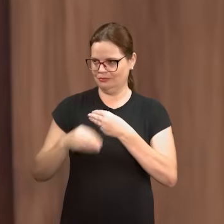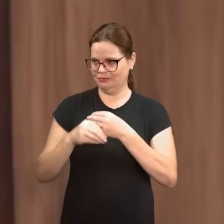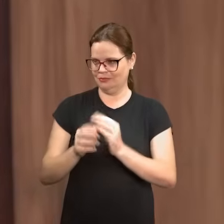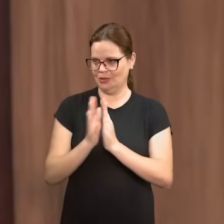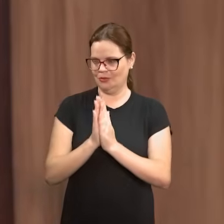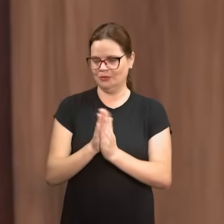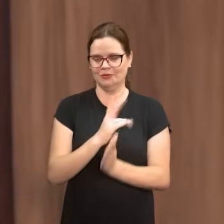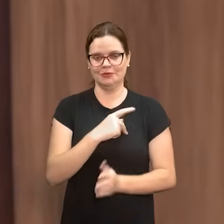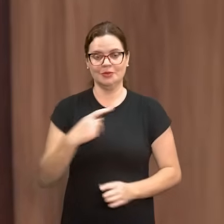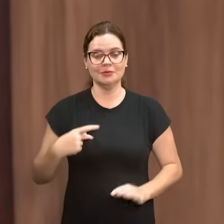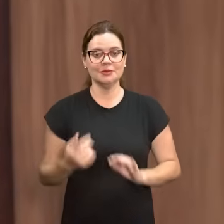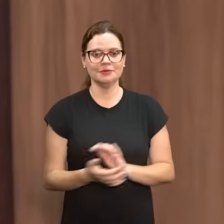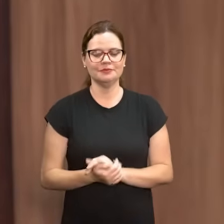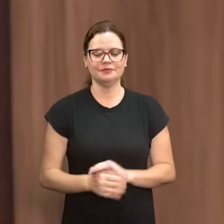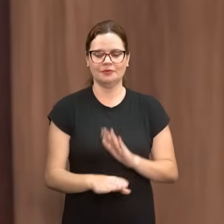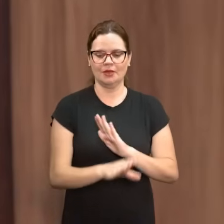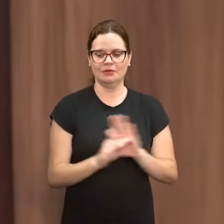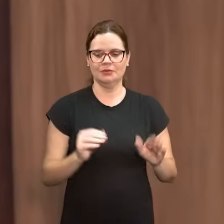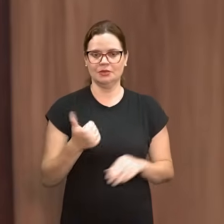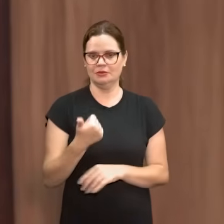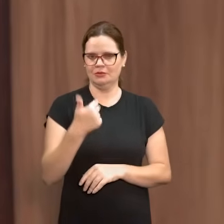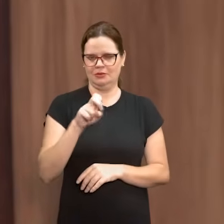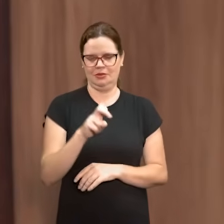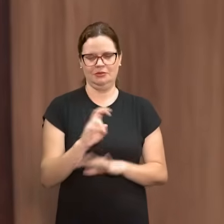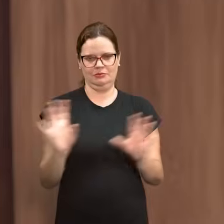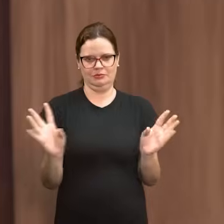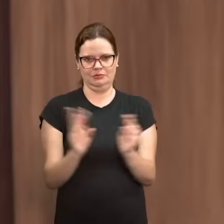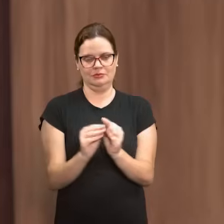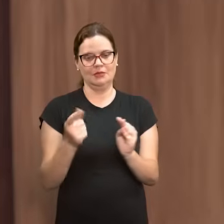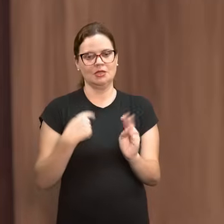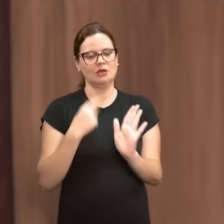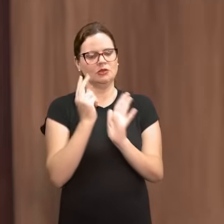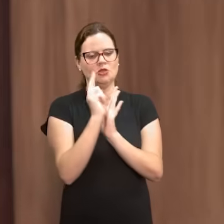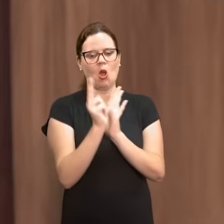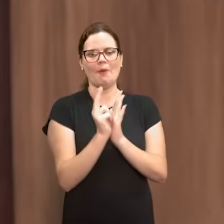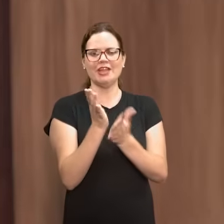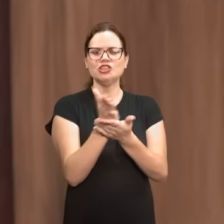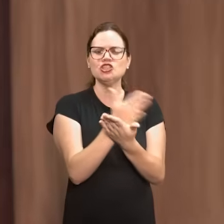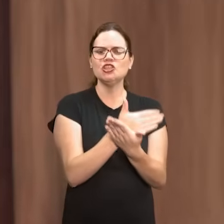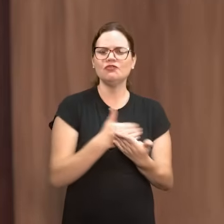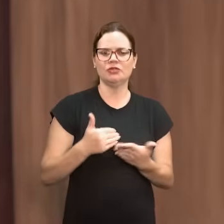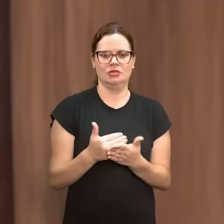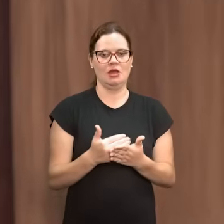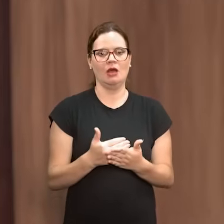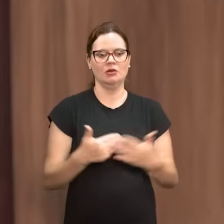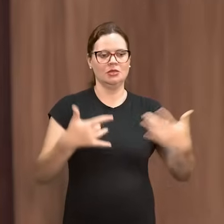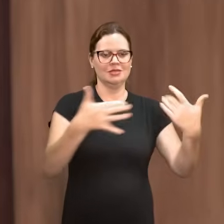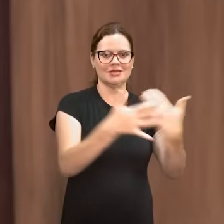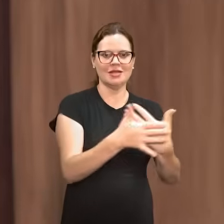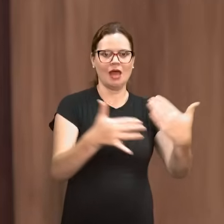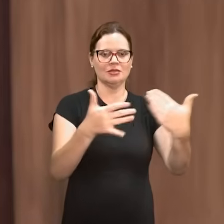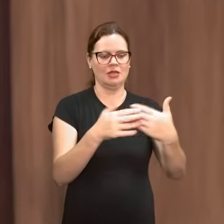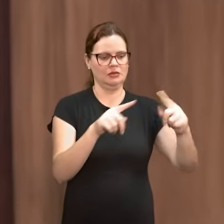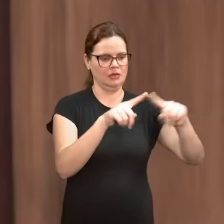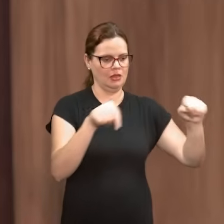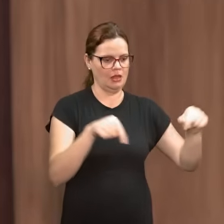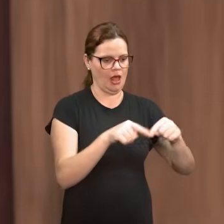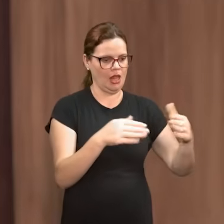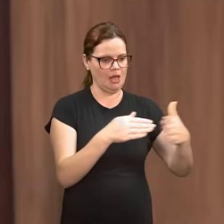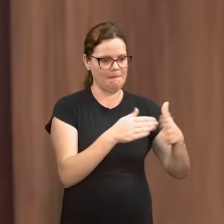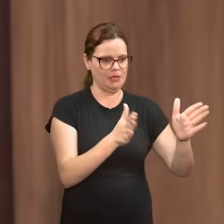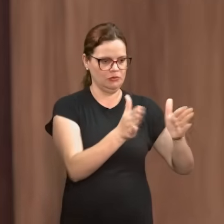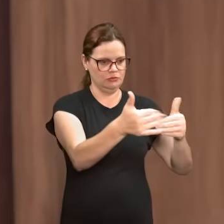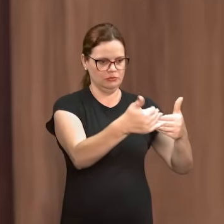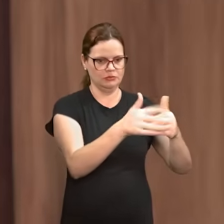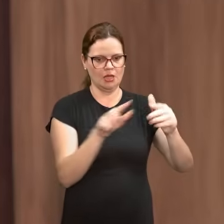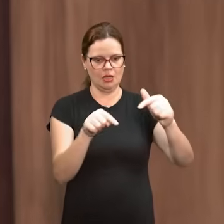15, vamos ser bem sucintos, né? São termos, divisões, limites de uma possessão que o Senhor